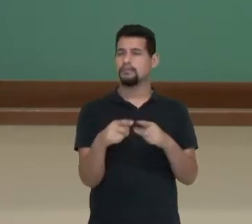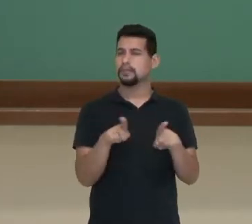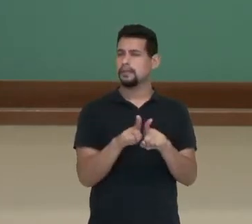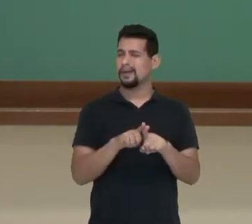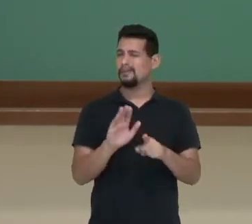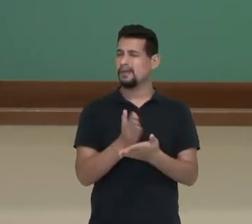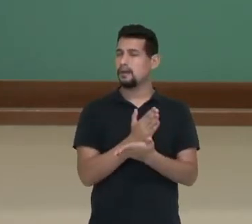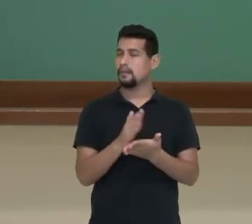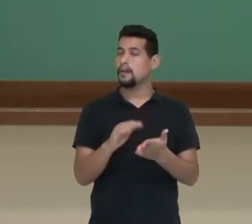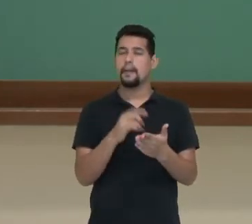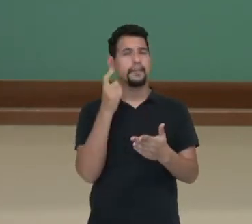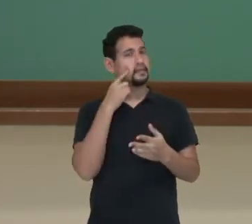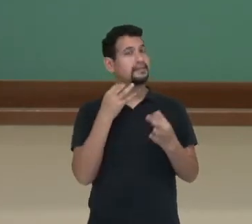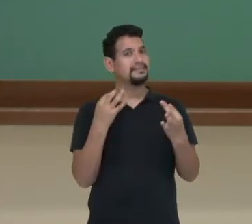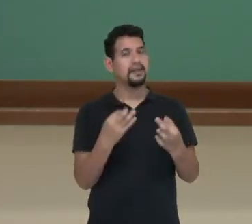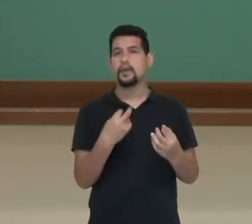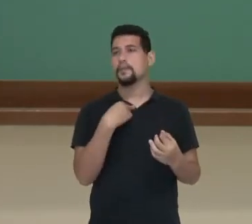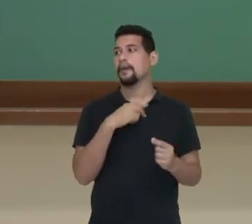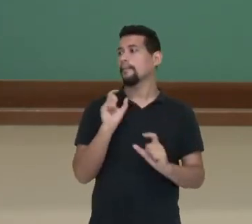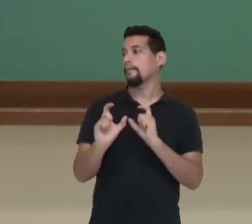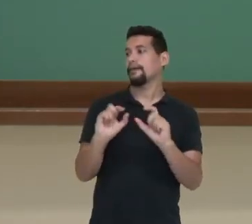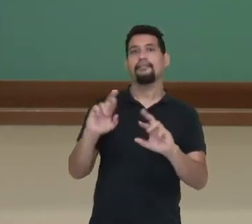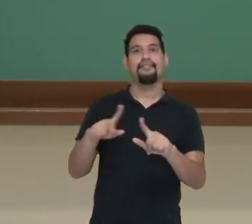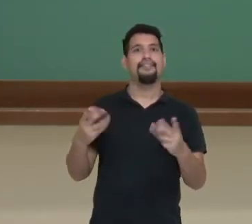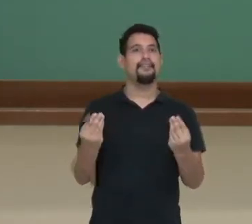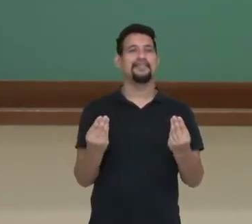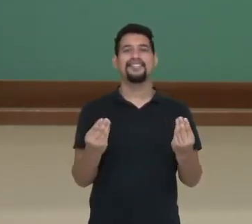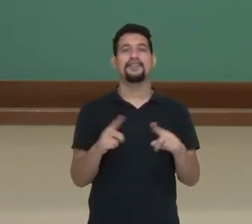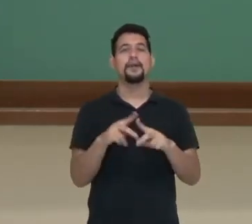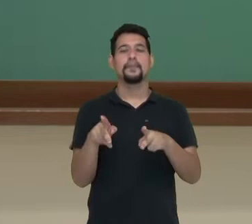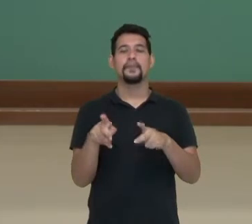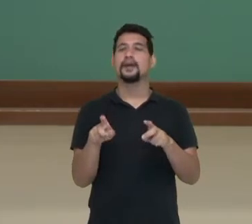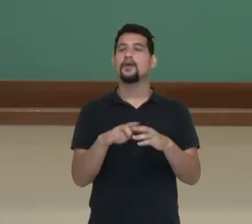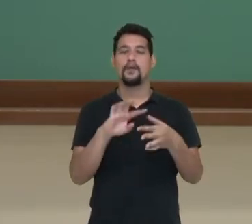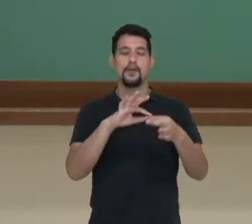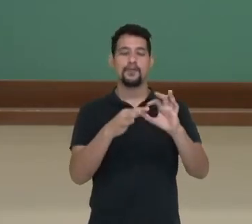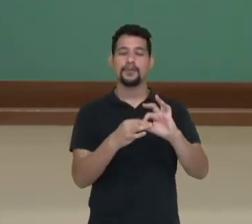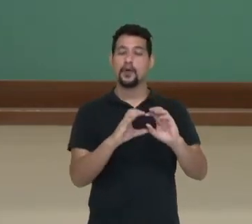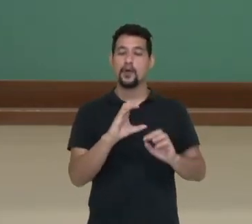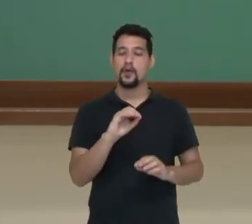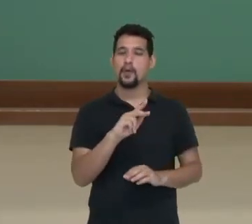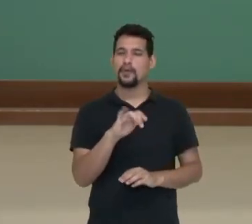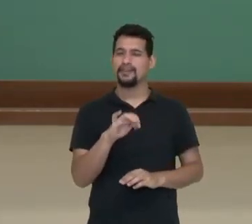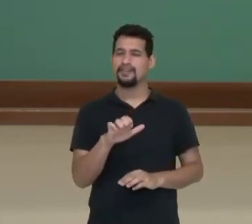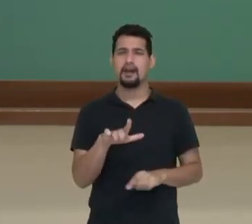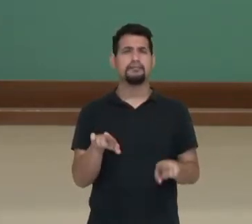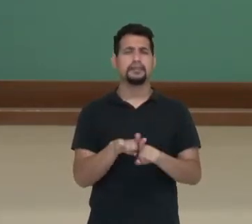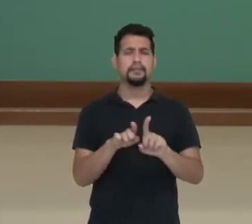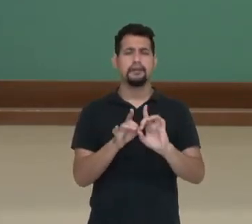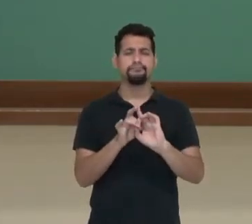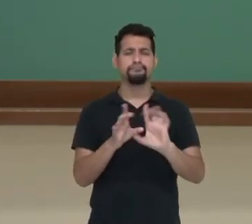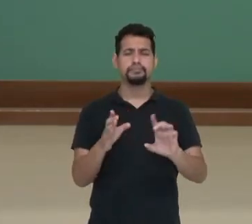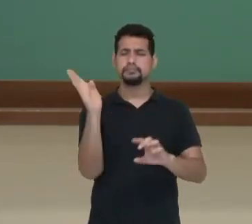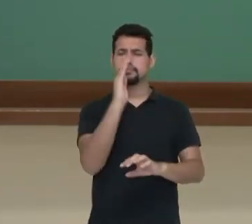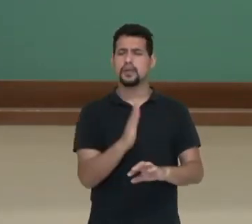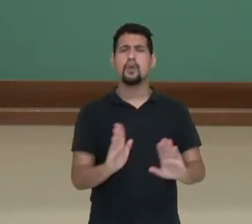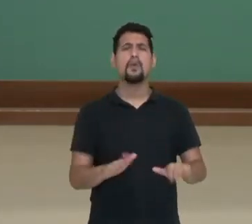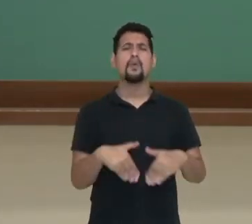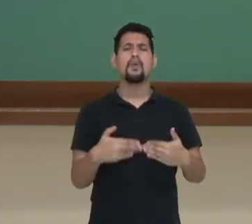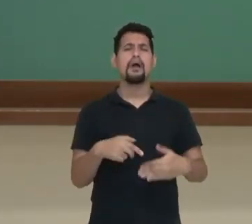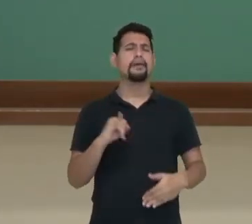poder considerar como correto. Eu perguntei para vocês, observando o contexto colonial e da independência do Brasil, qual foi